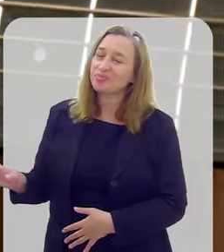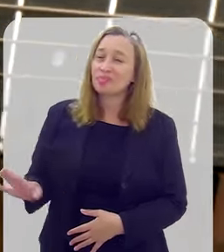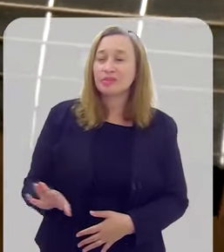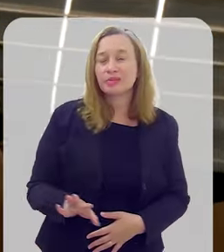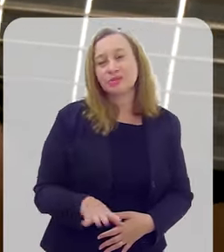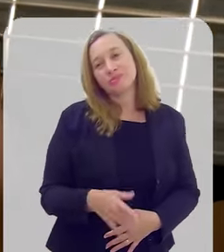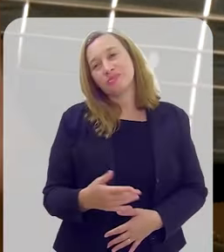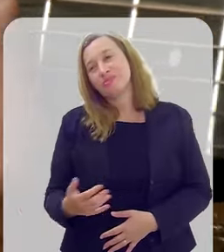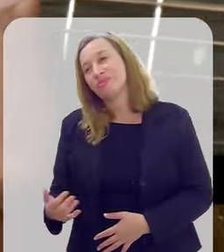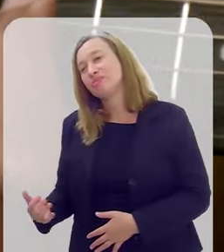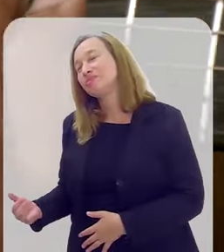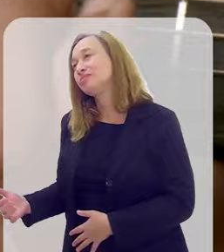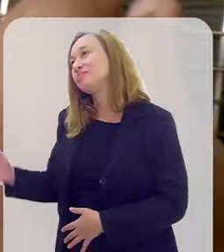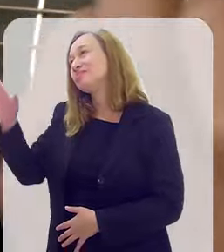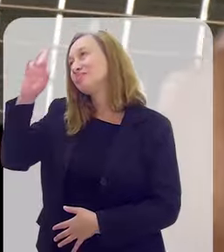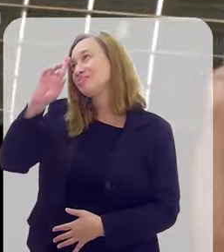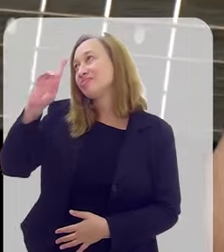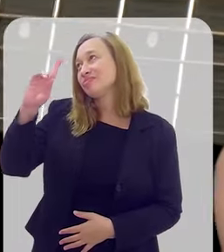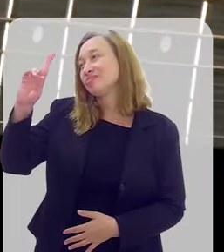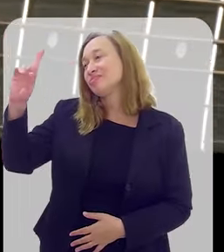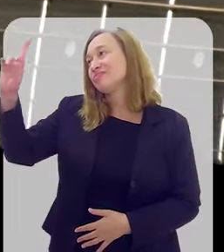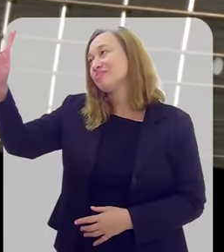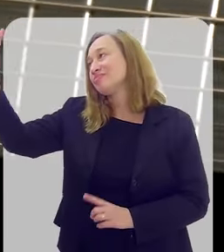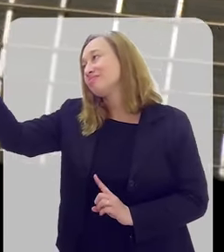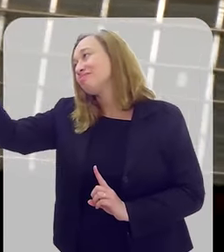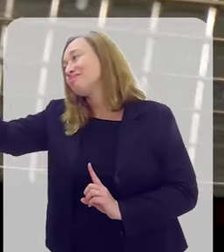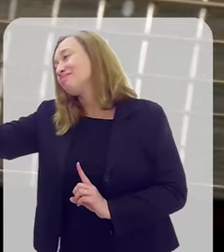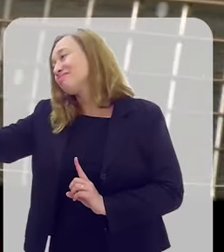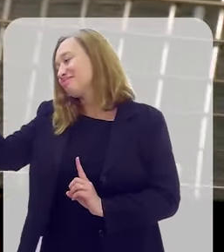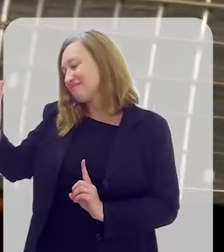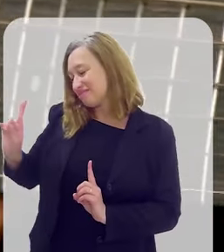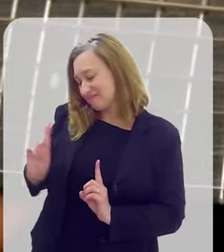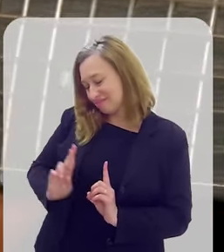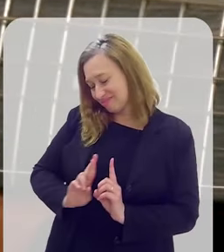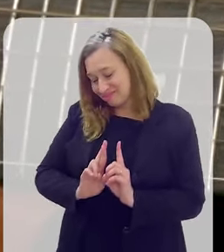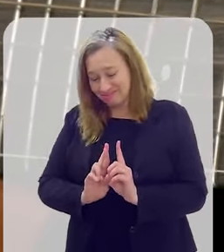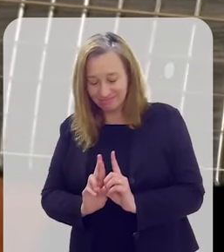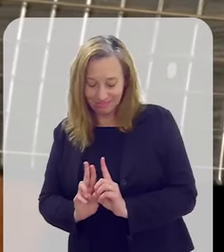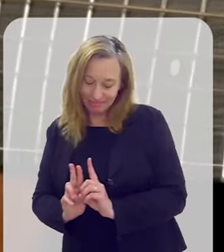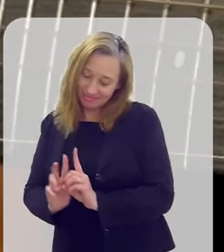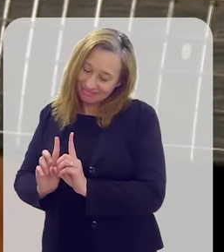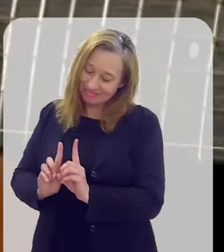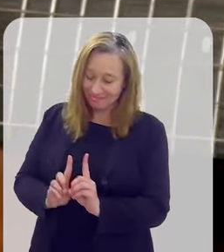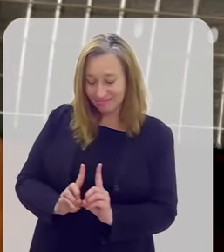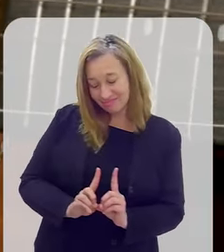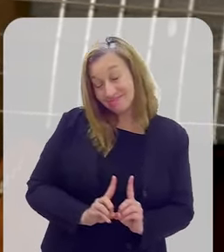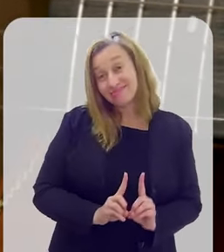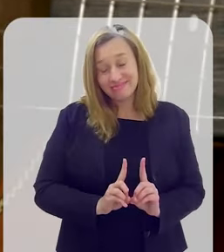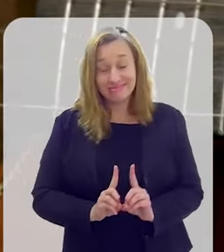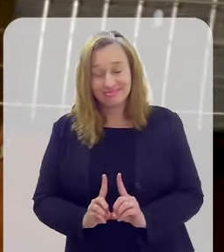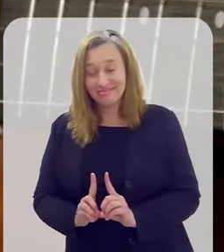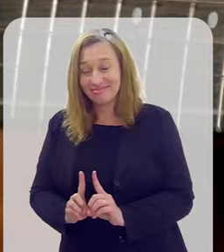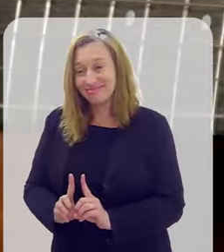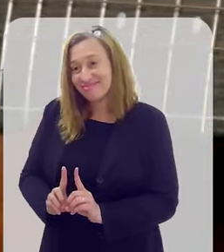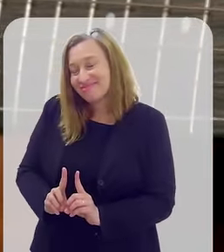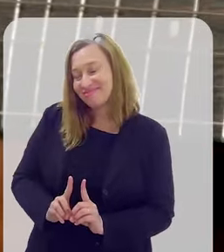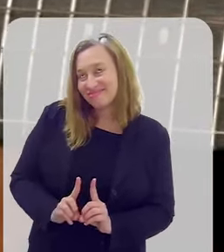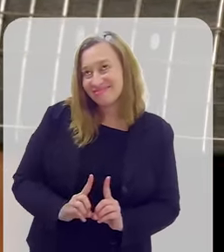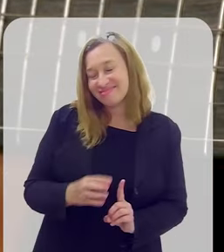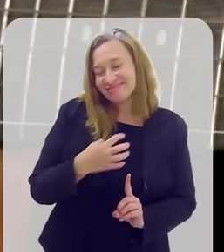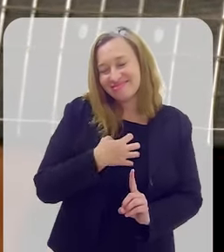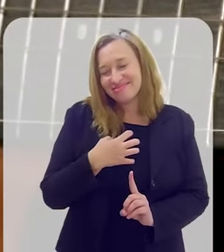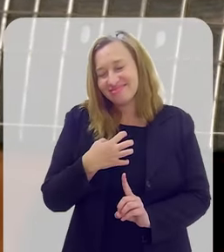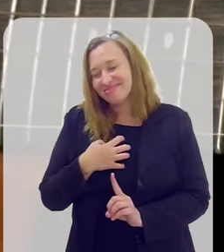vez você está sempre ao meu lado